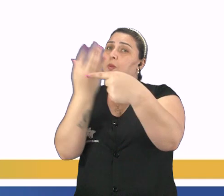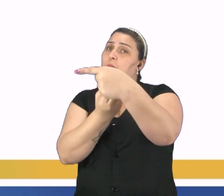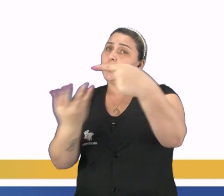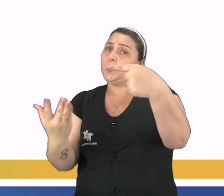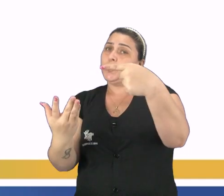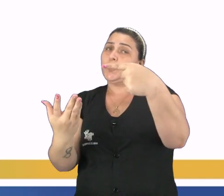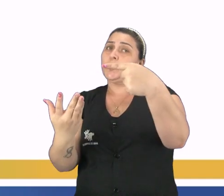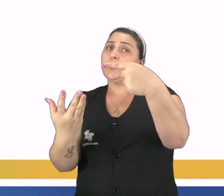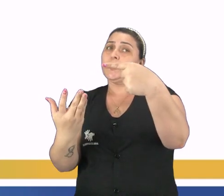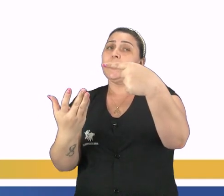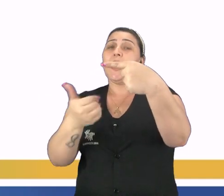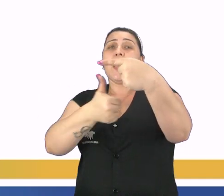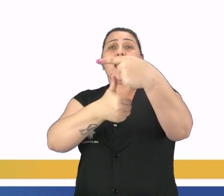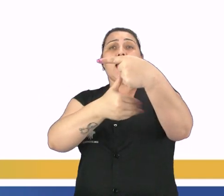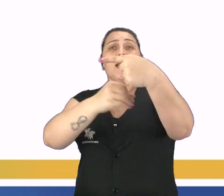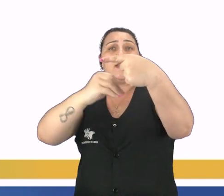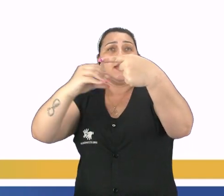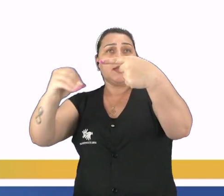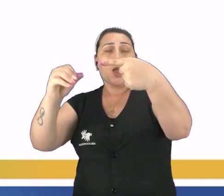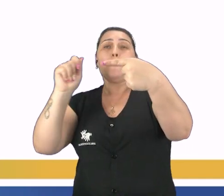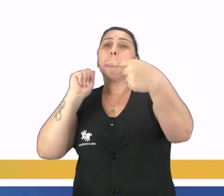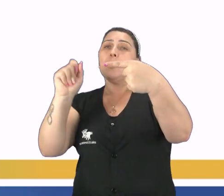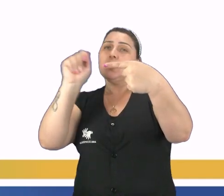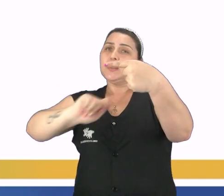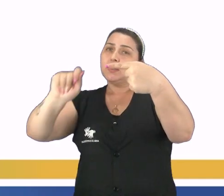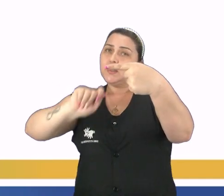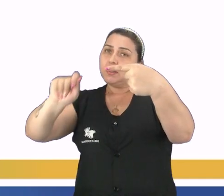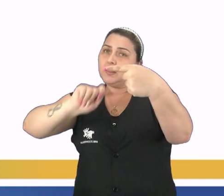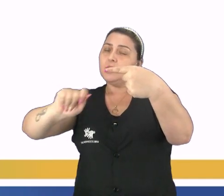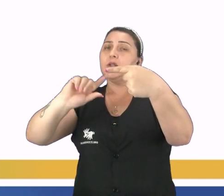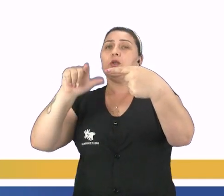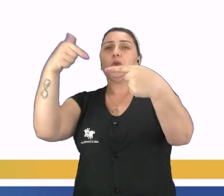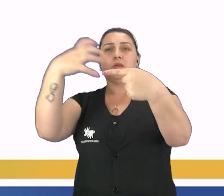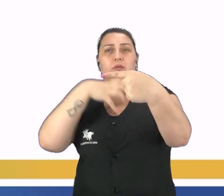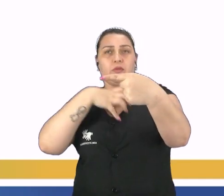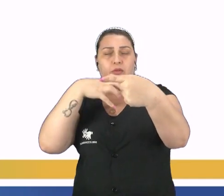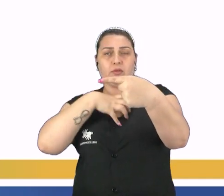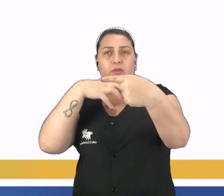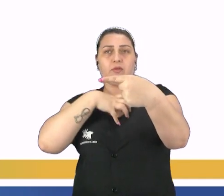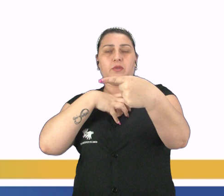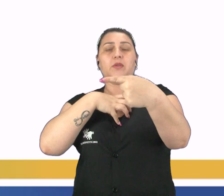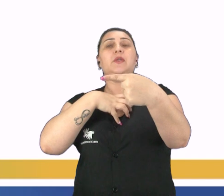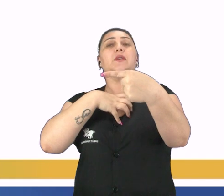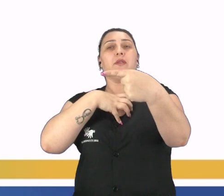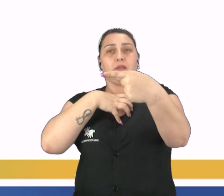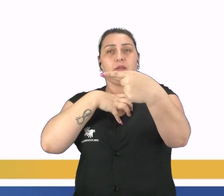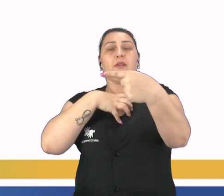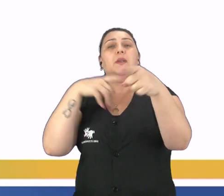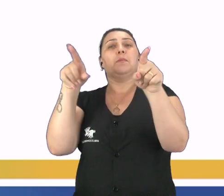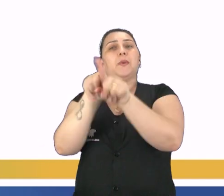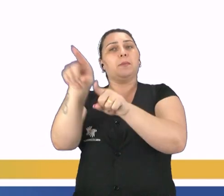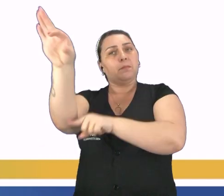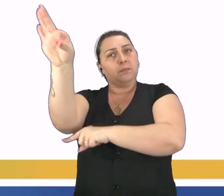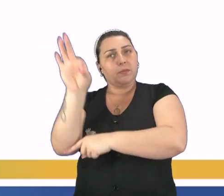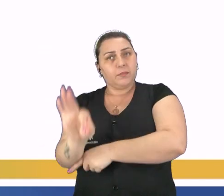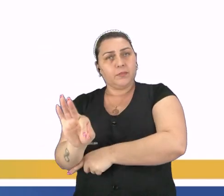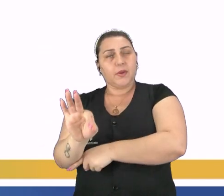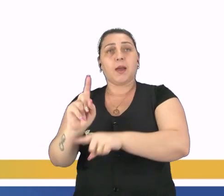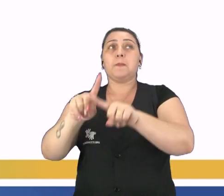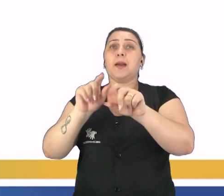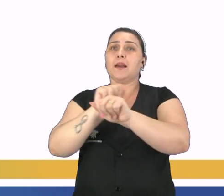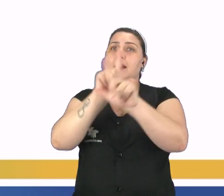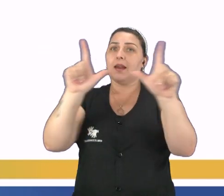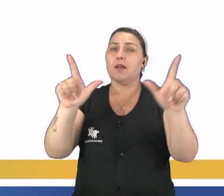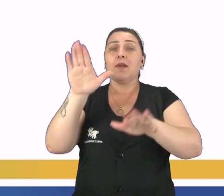fração, e o denominador é 100, eu posso escrever esse número de outra maneira, e essa outra maneira é uma forma de porcentagem. Mas